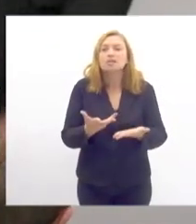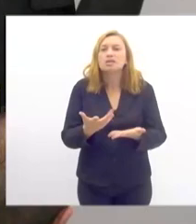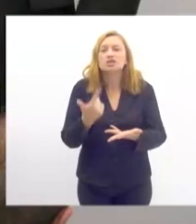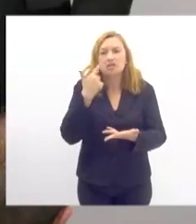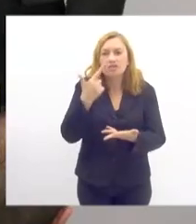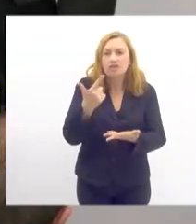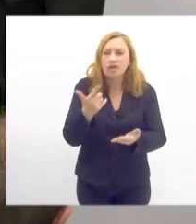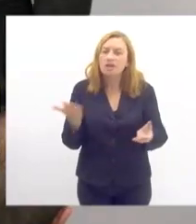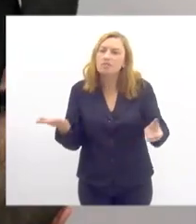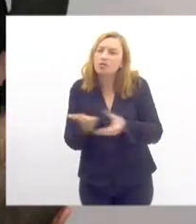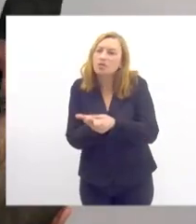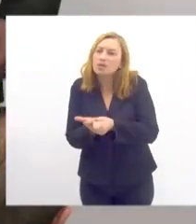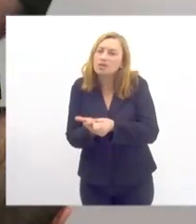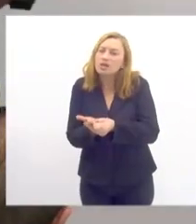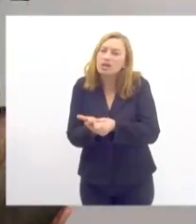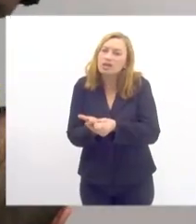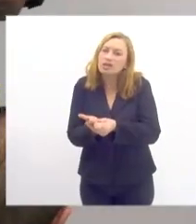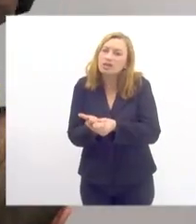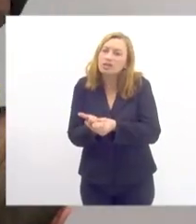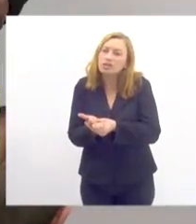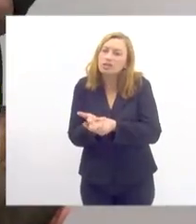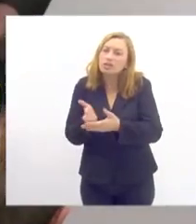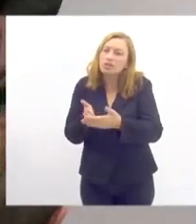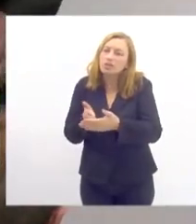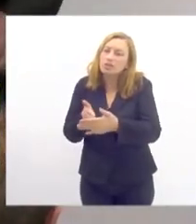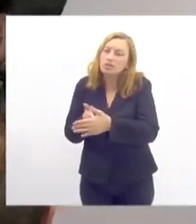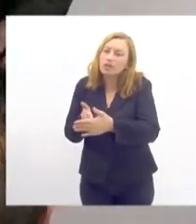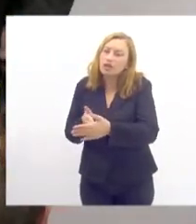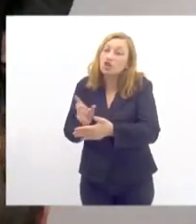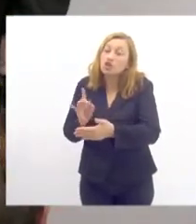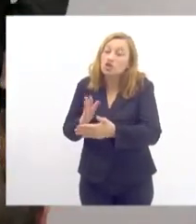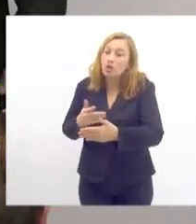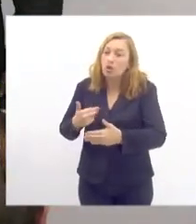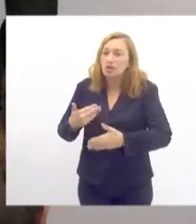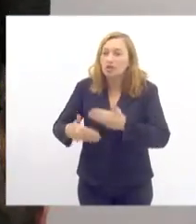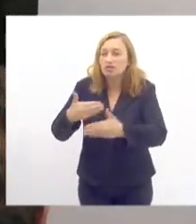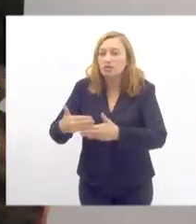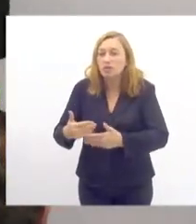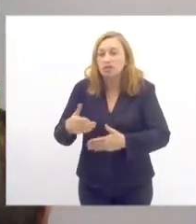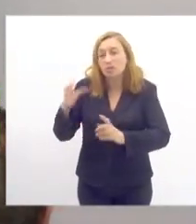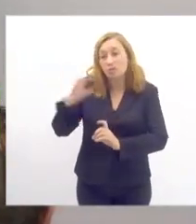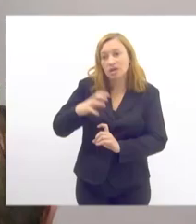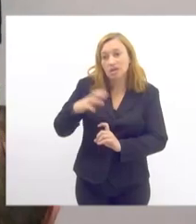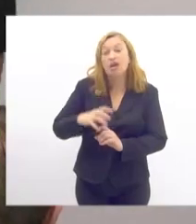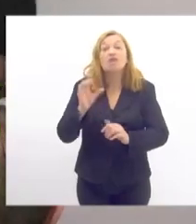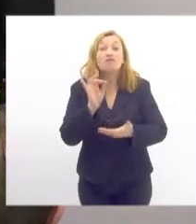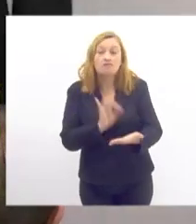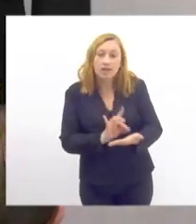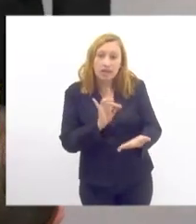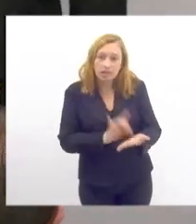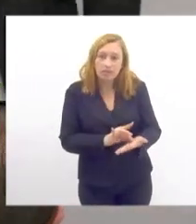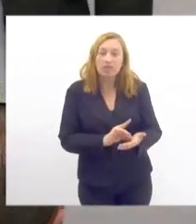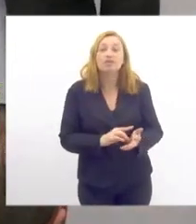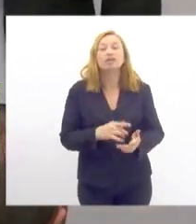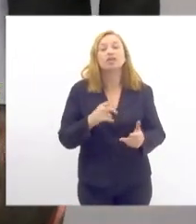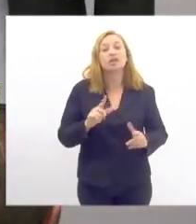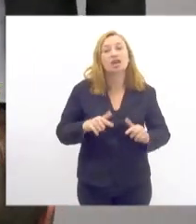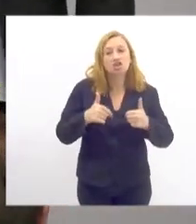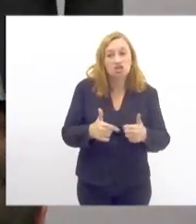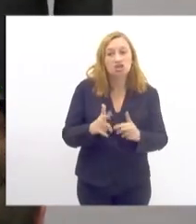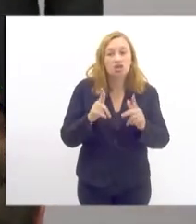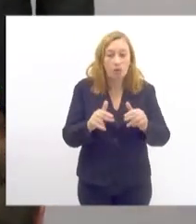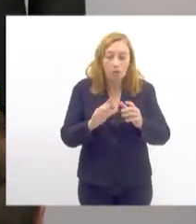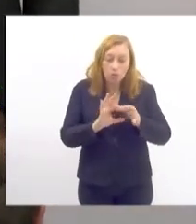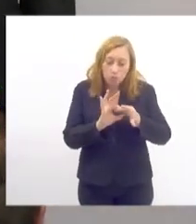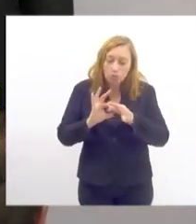esse processo anda? Quando há uma pressão. E, gente, olha só, a gente tem que realmente estar assim, dessa forma,